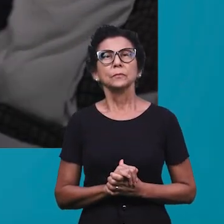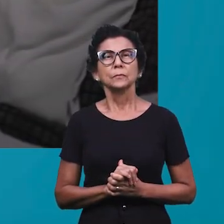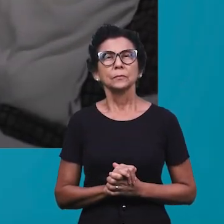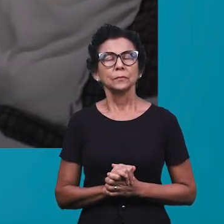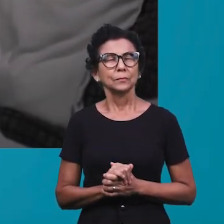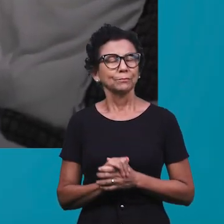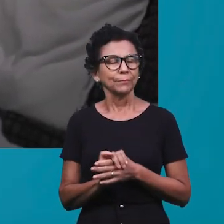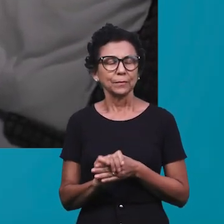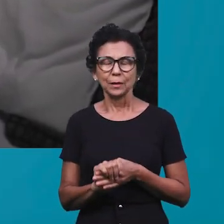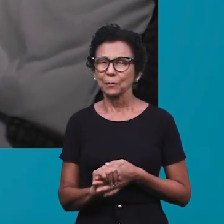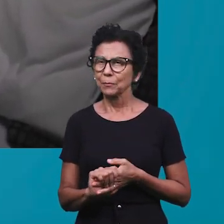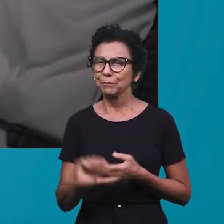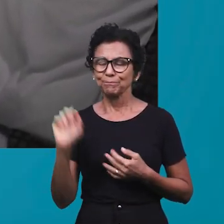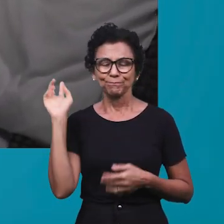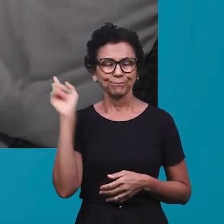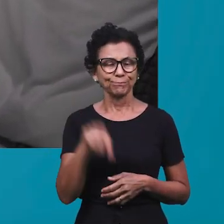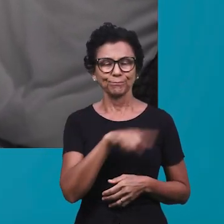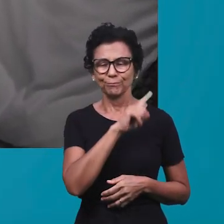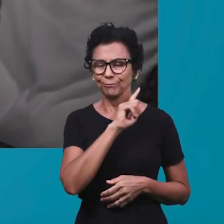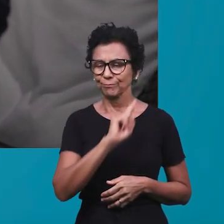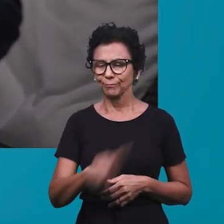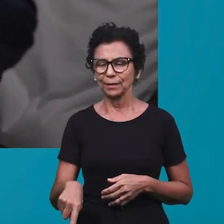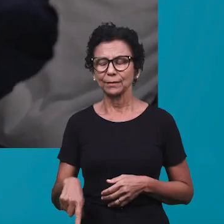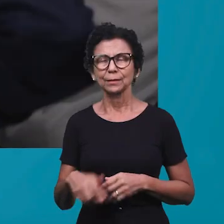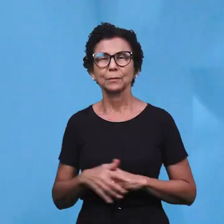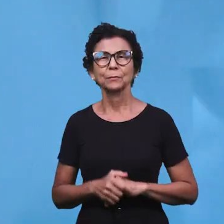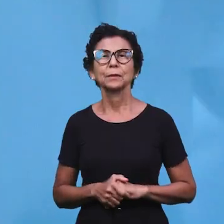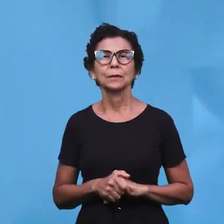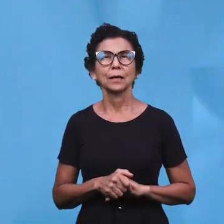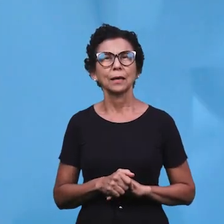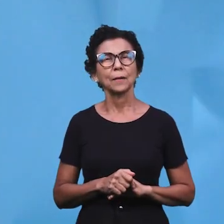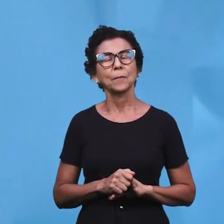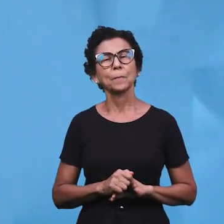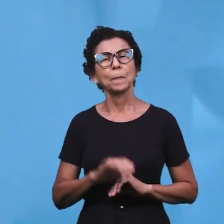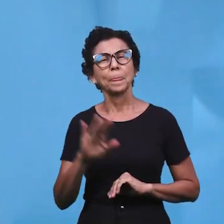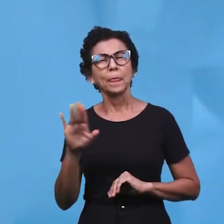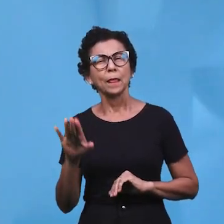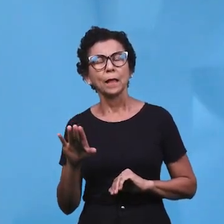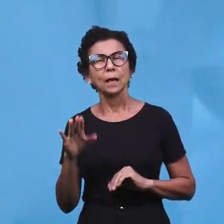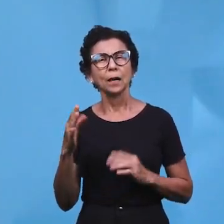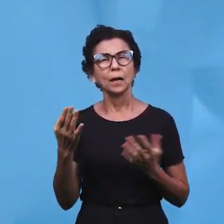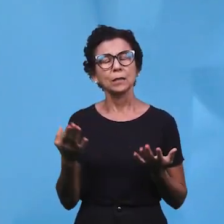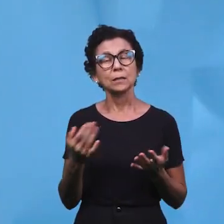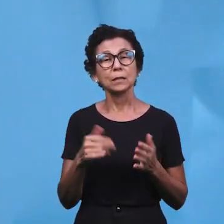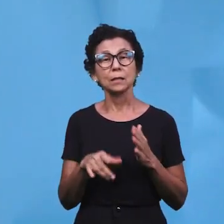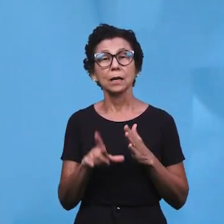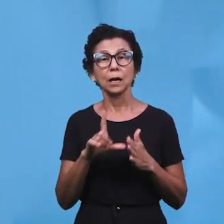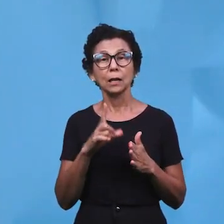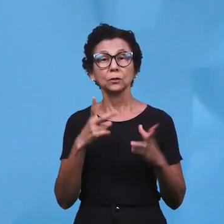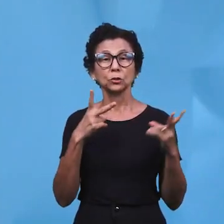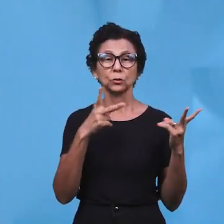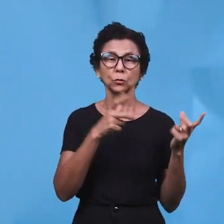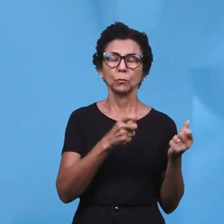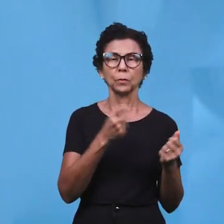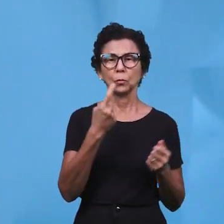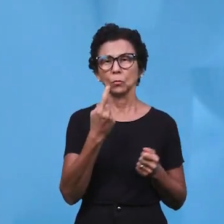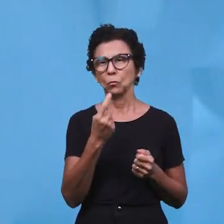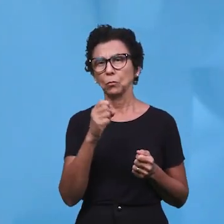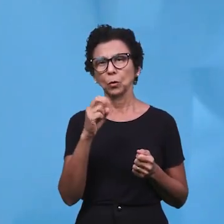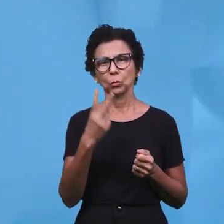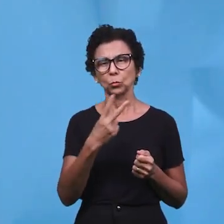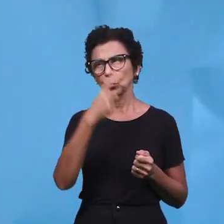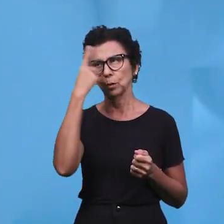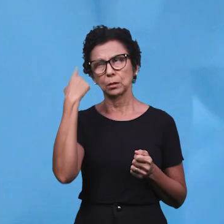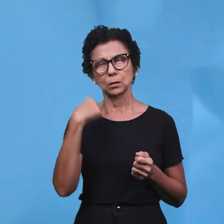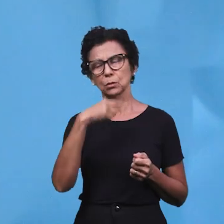nós temos que eliminar, e eliminando aos poucos, né? Principalmente 1, 2 horas antes de dormir, né? Tanto